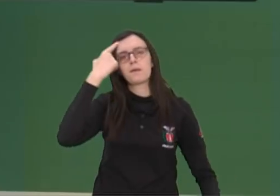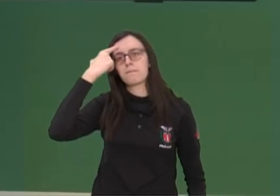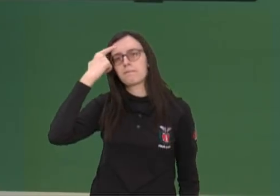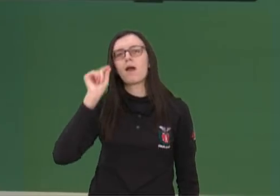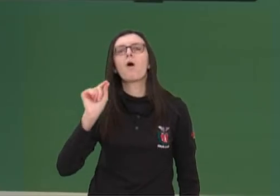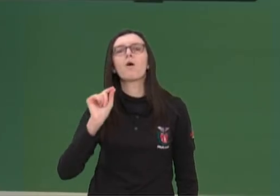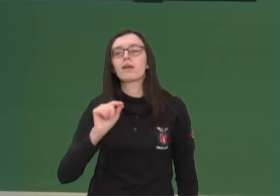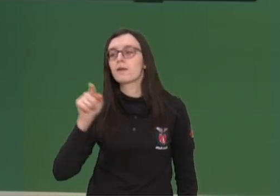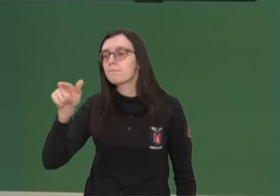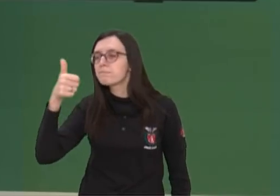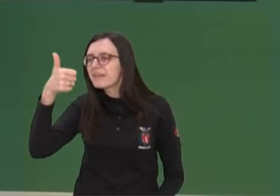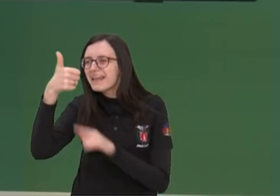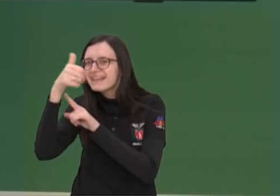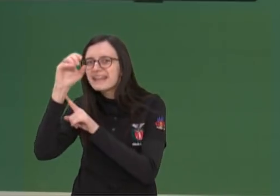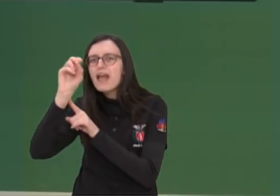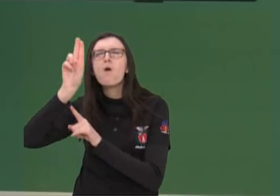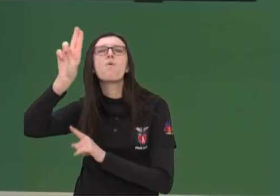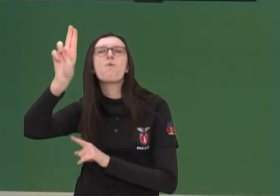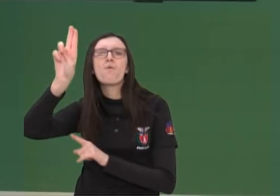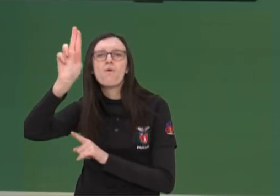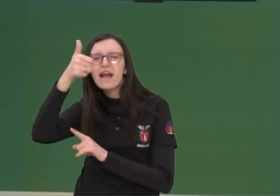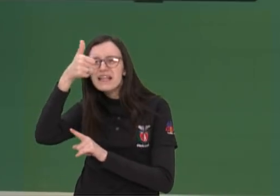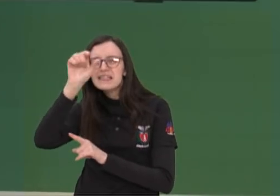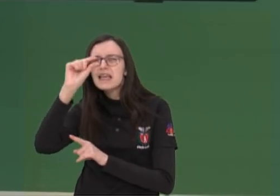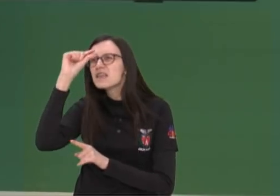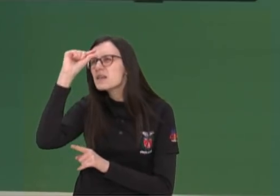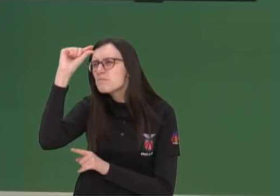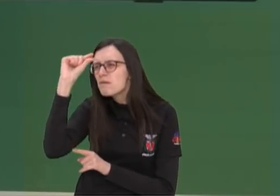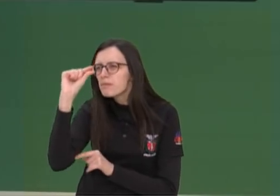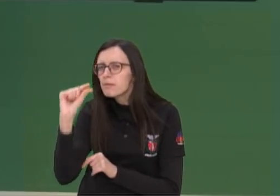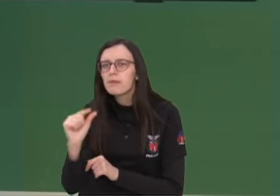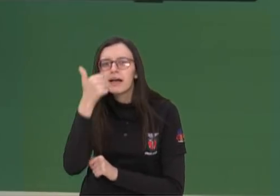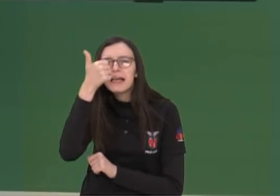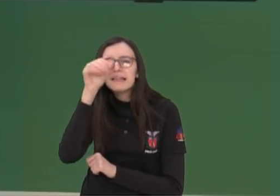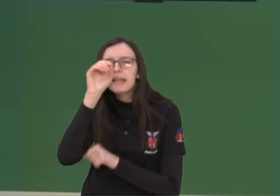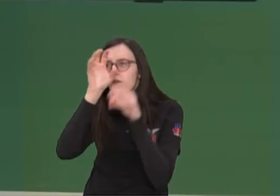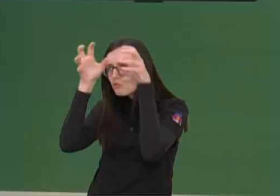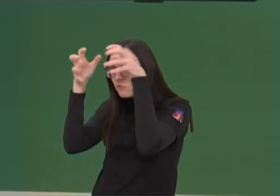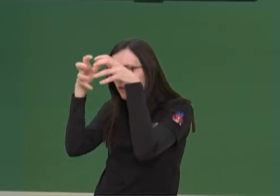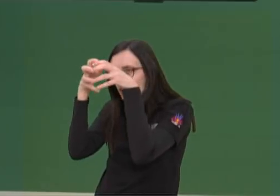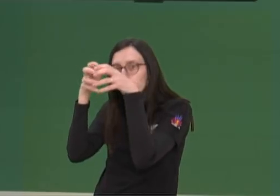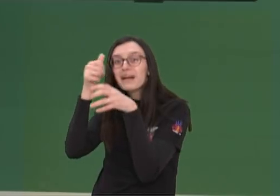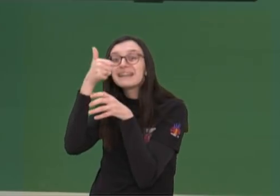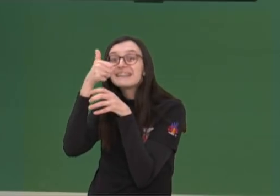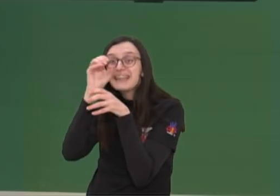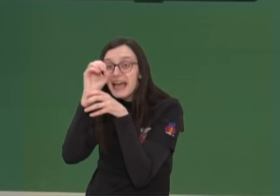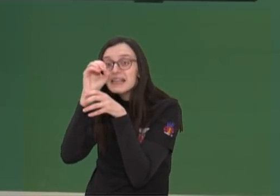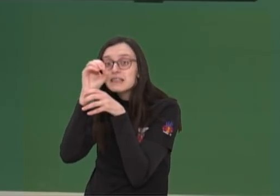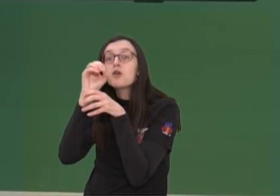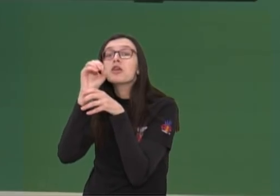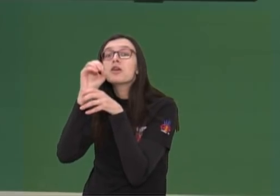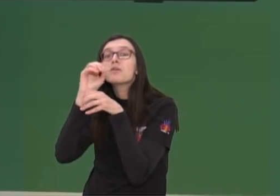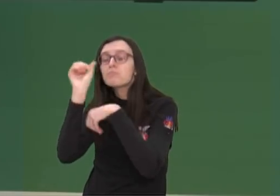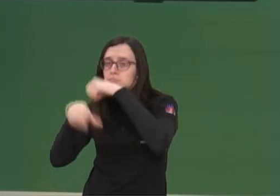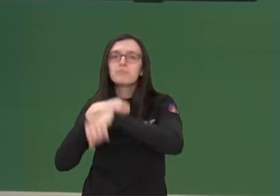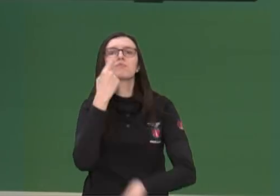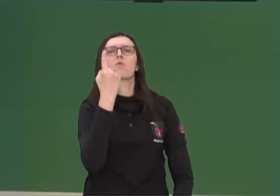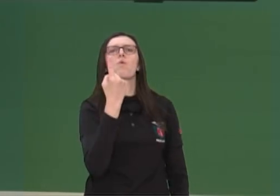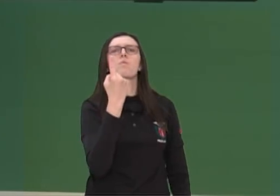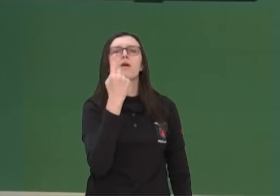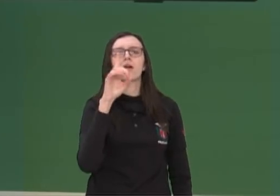10 unidades, quando eu vou lá e conto 10 coisinhas, ou seja, grupo 10 unidades, vai virar o quê?